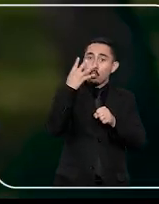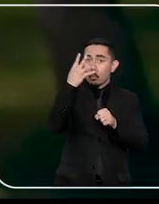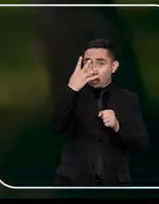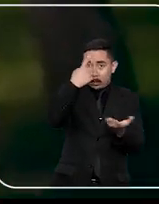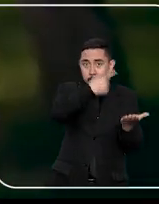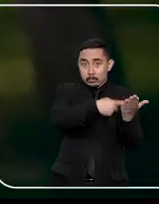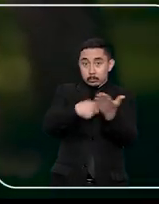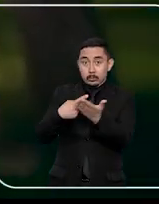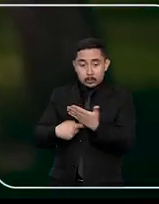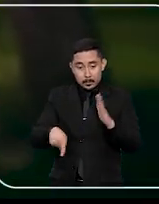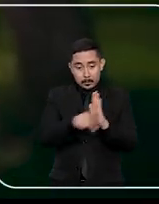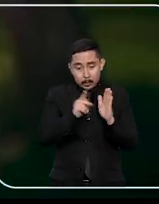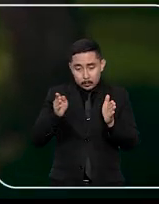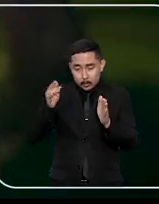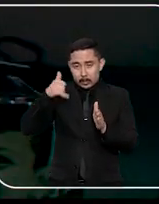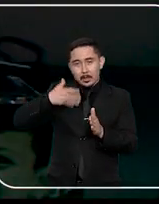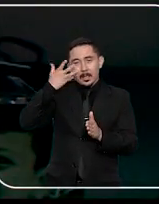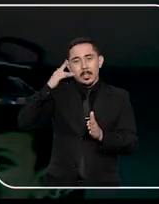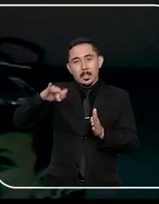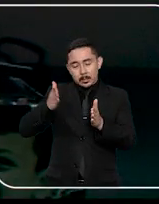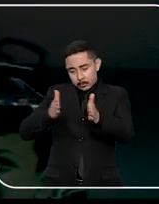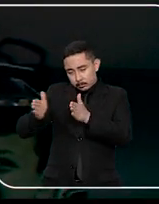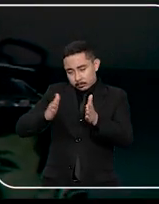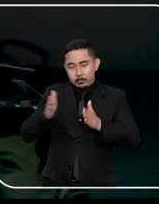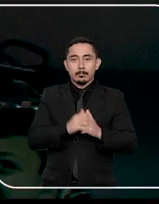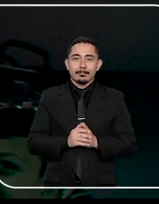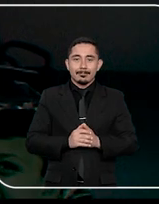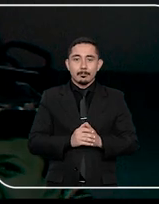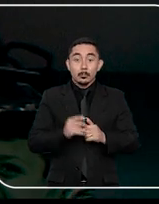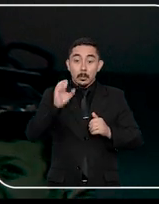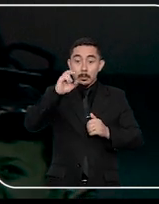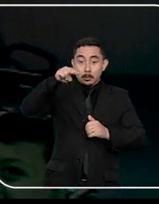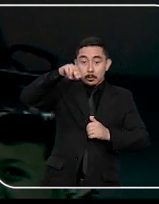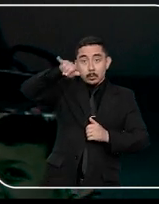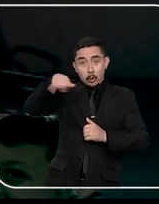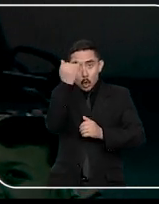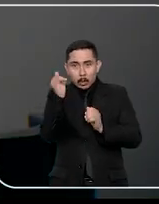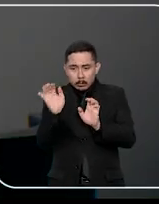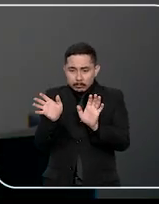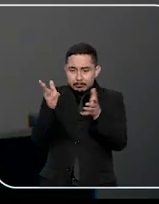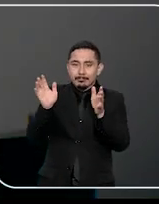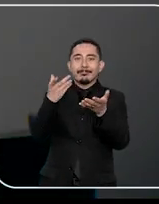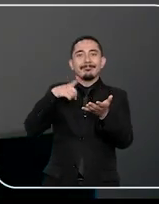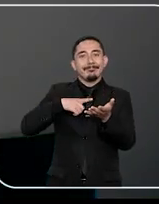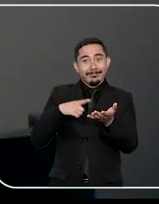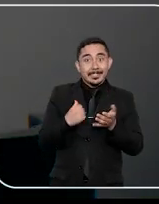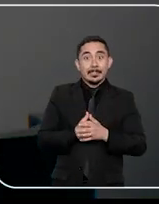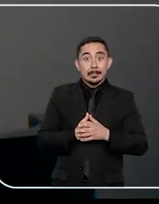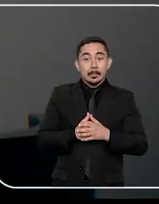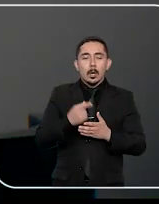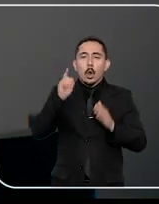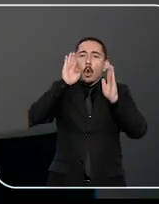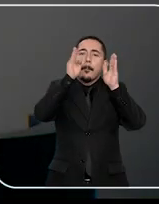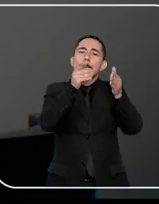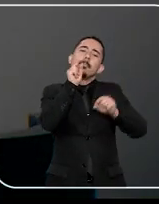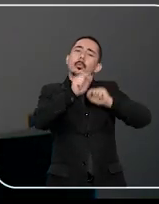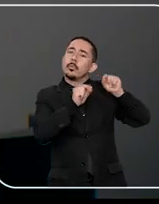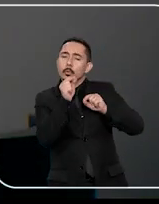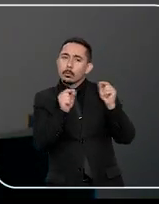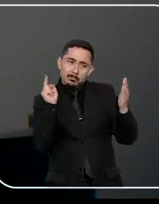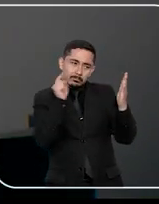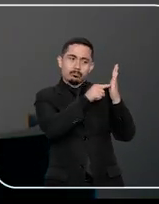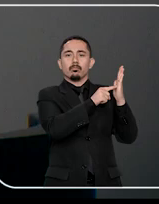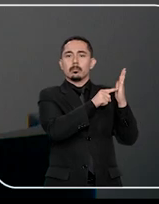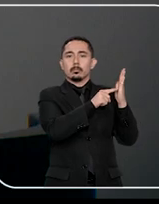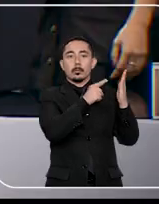Pacto Nacional pela Primeira Infância, realizado pelo Conselho Nacional de Justiça, cujo objetivo principal foi